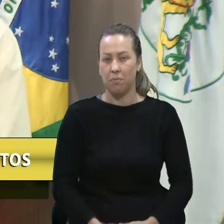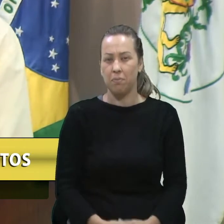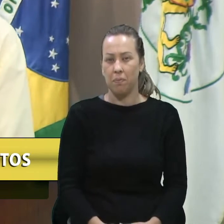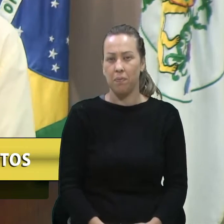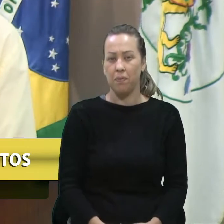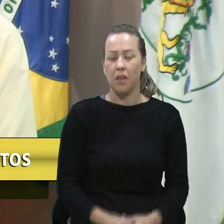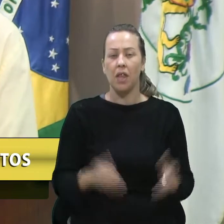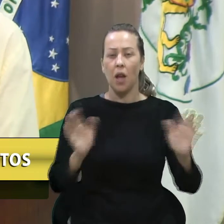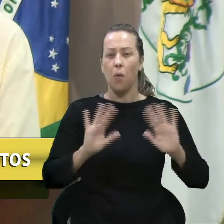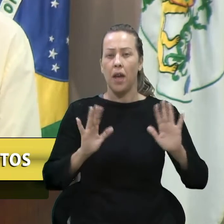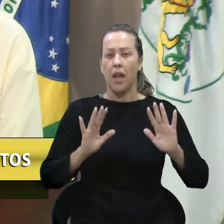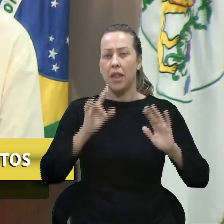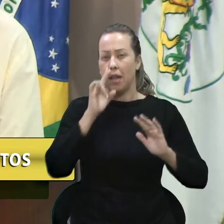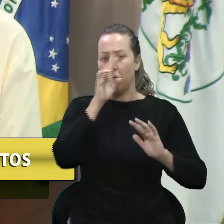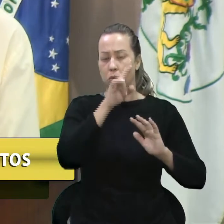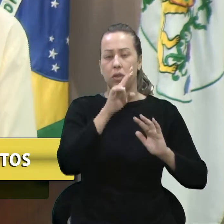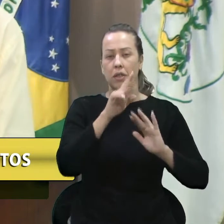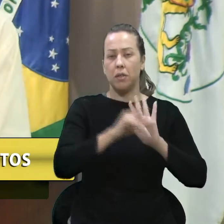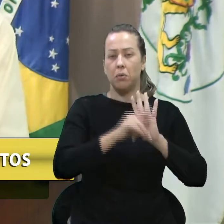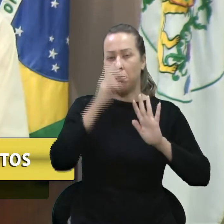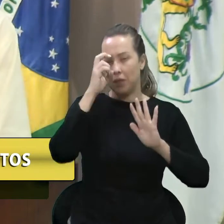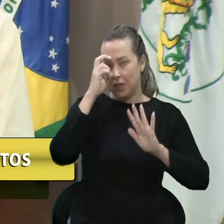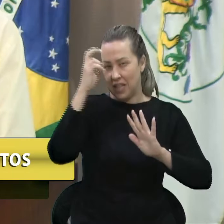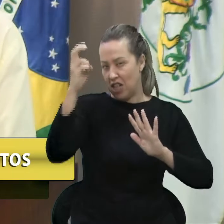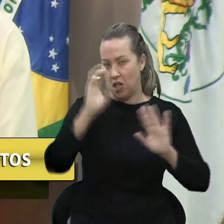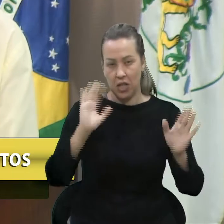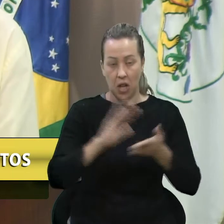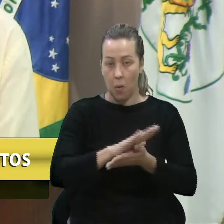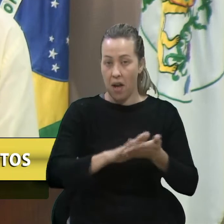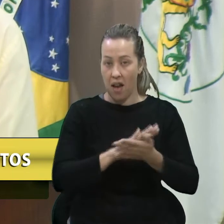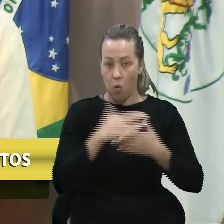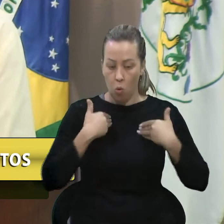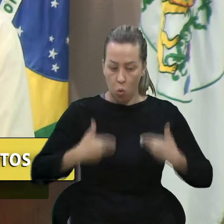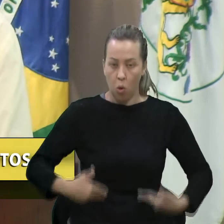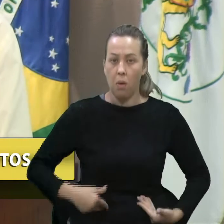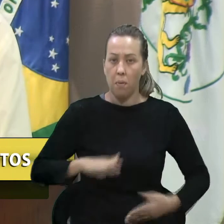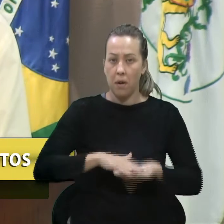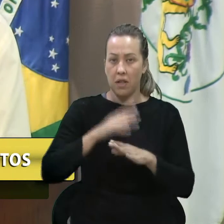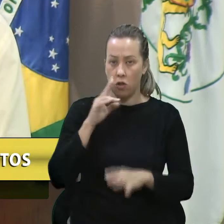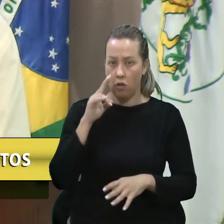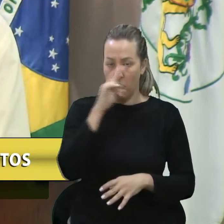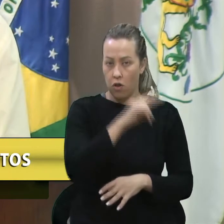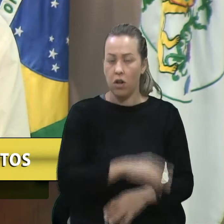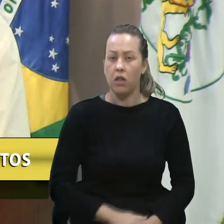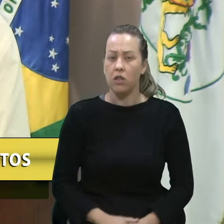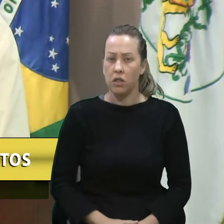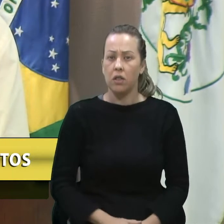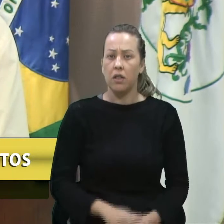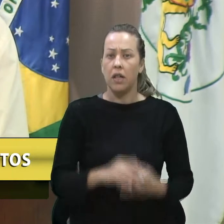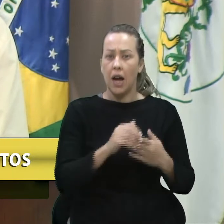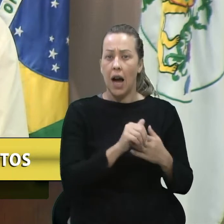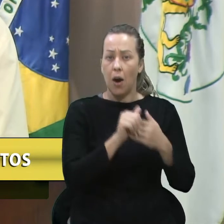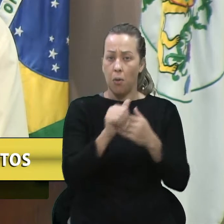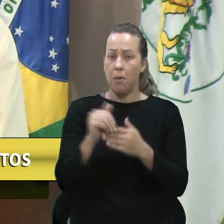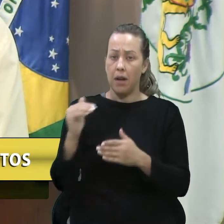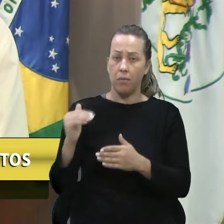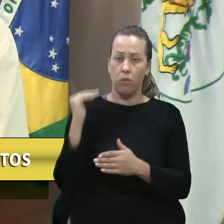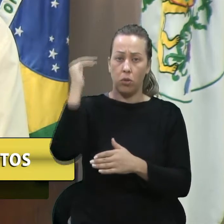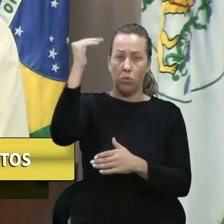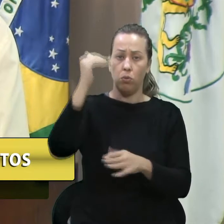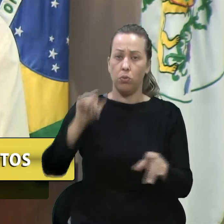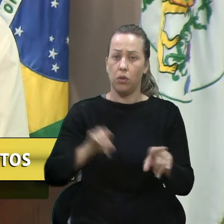não da força intelectual ou mental. Essa tendência também acompanha os adultos,